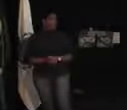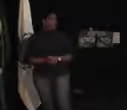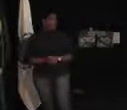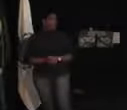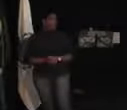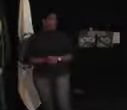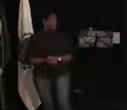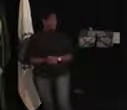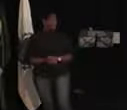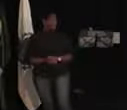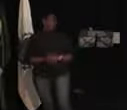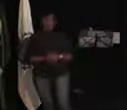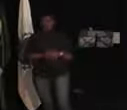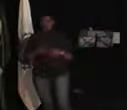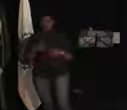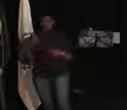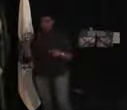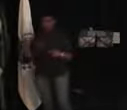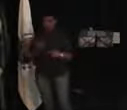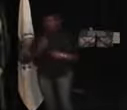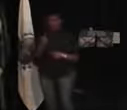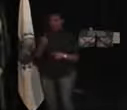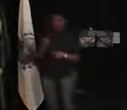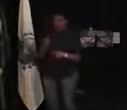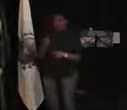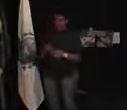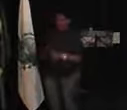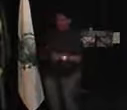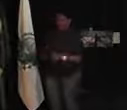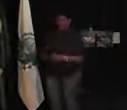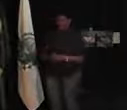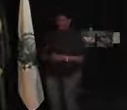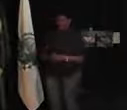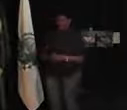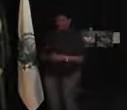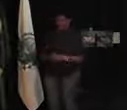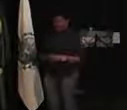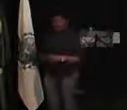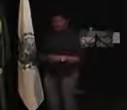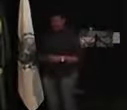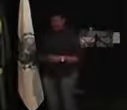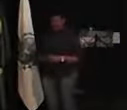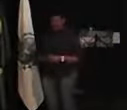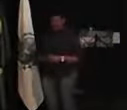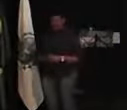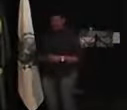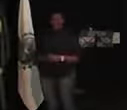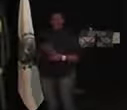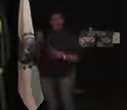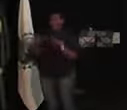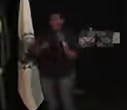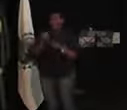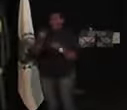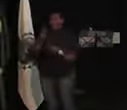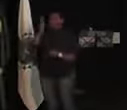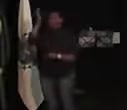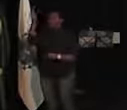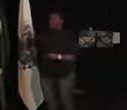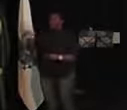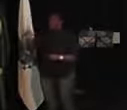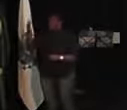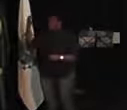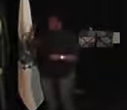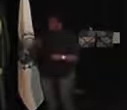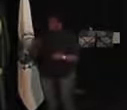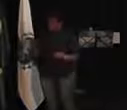Mas quando a gente fala de um prognóstico, né, se isso é o resultado disso no futuro, como vai ficar essa criança no futuro, ela vai dar